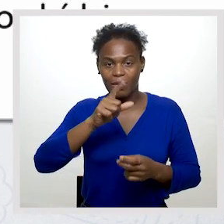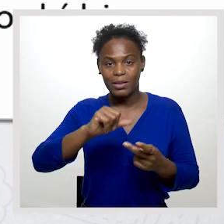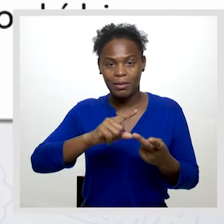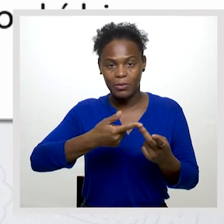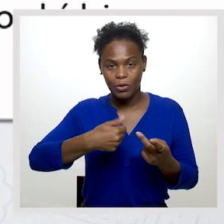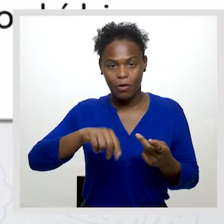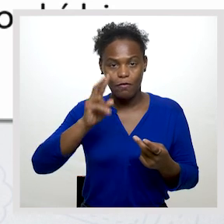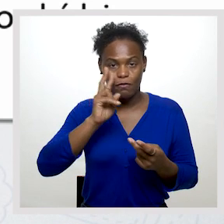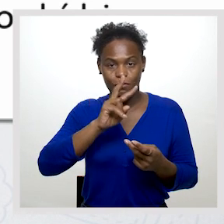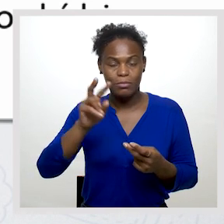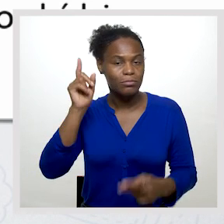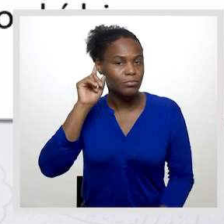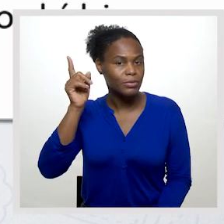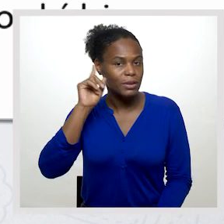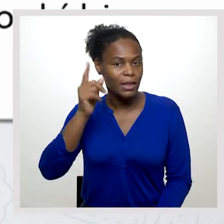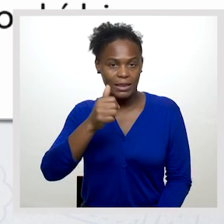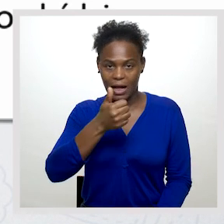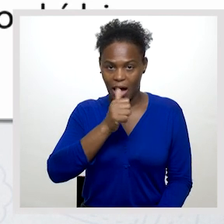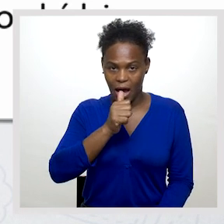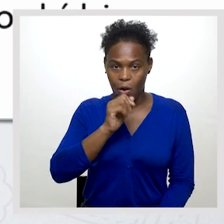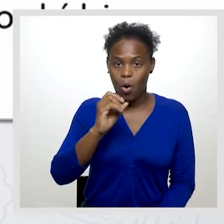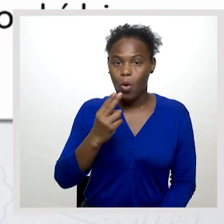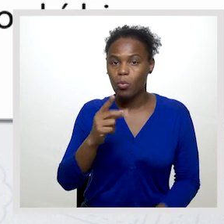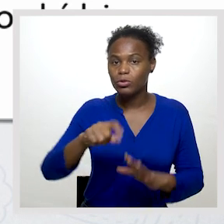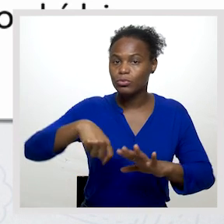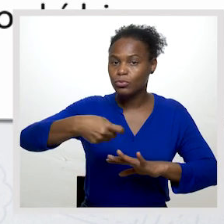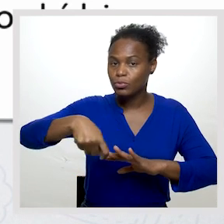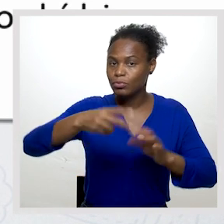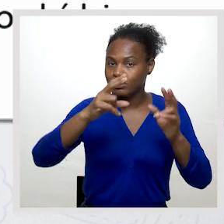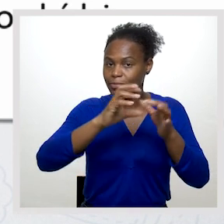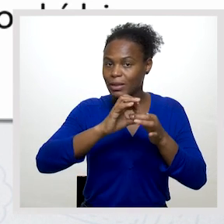e vimos a importância da água ou dos recursos